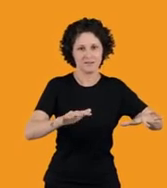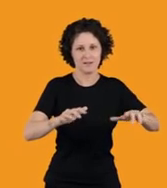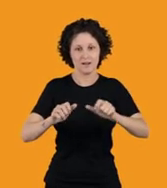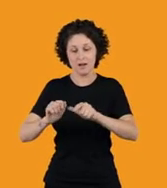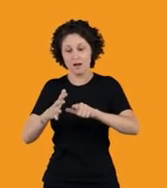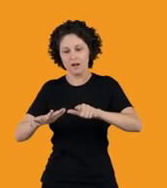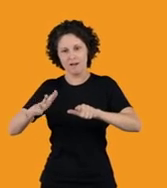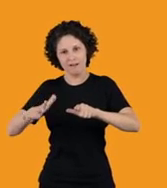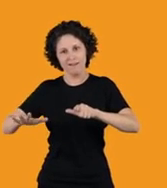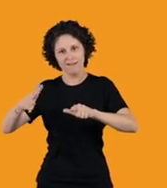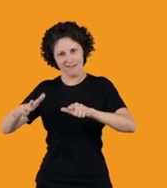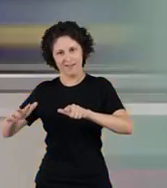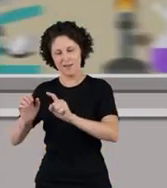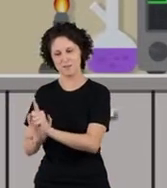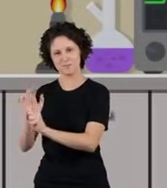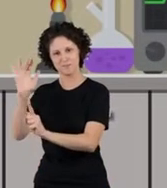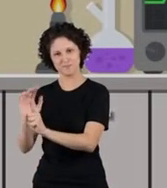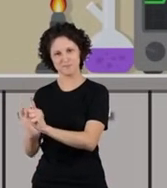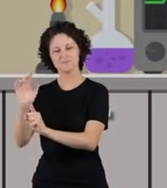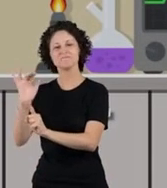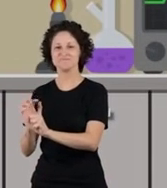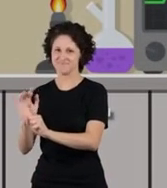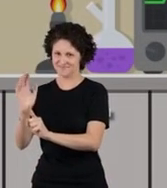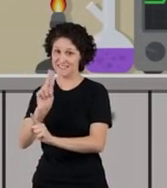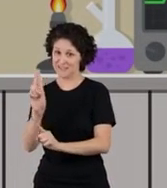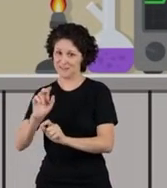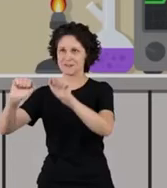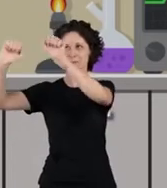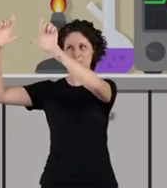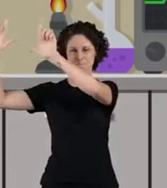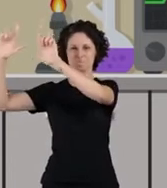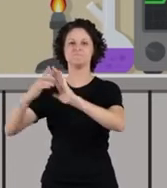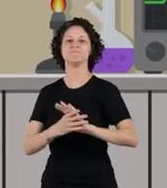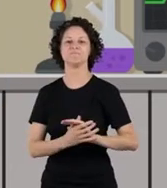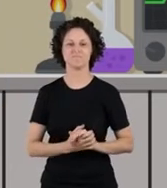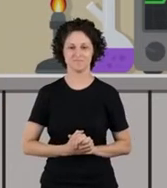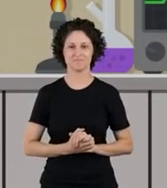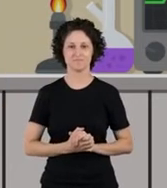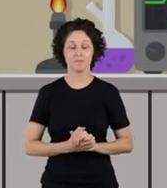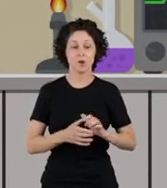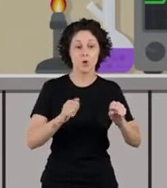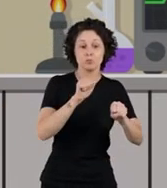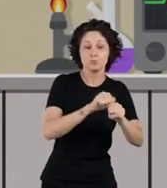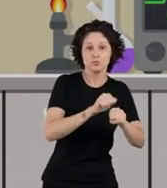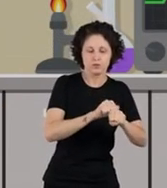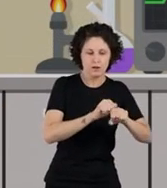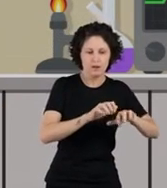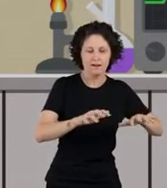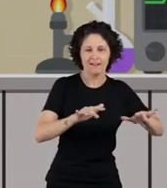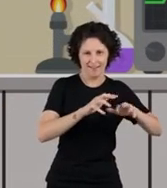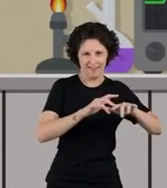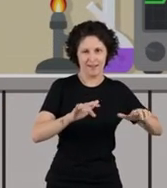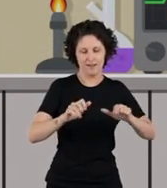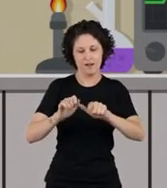sólido, vira gelo de novo. E é por isso que a transformação da água é chamada de reversível. Ela iniciou